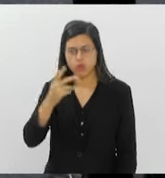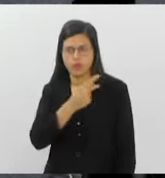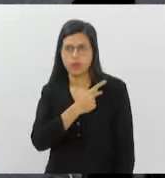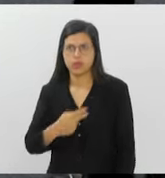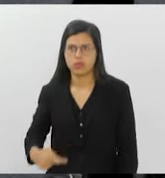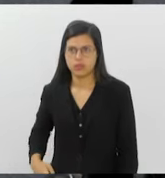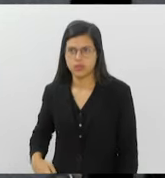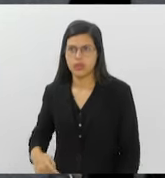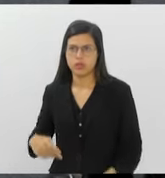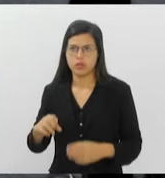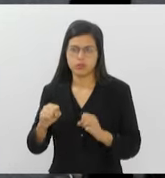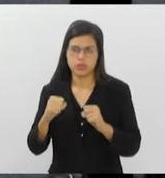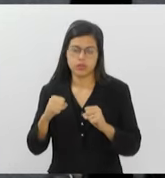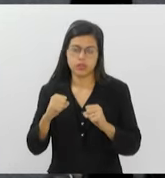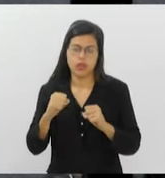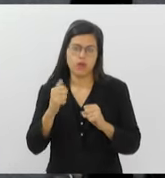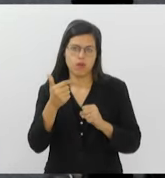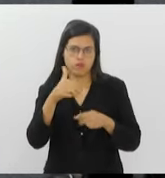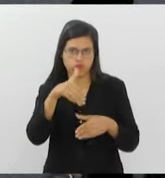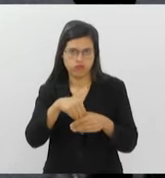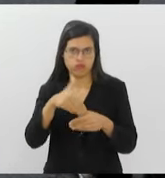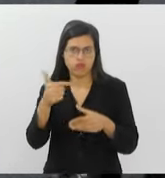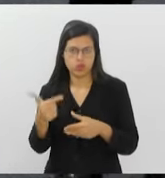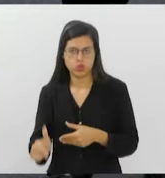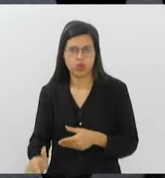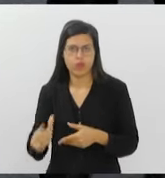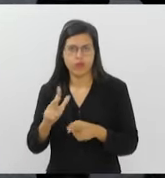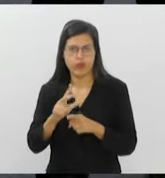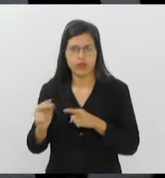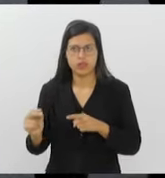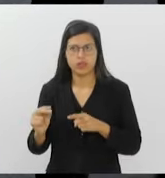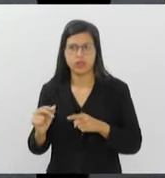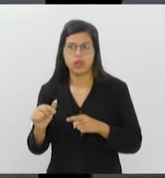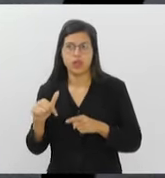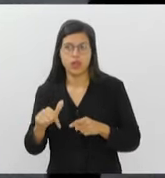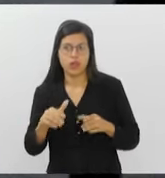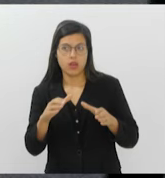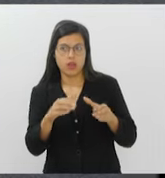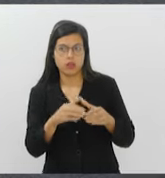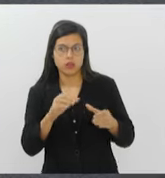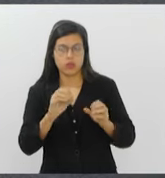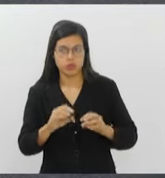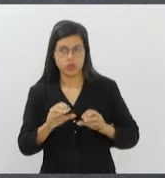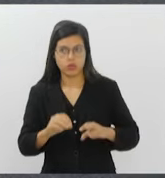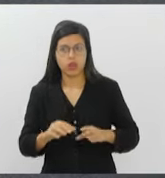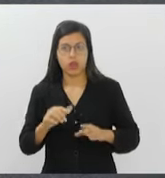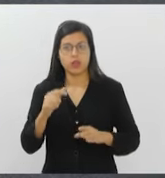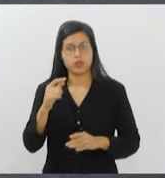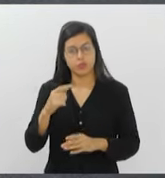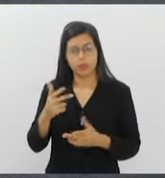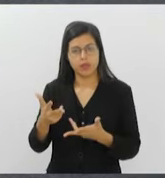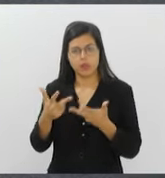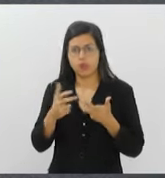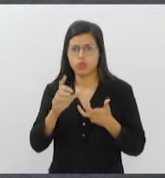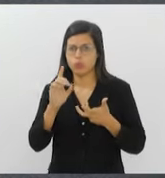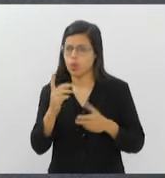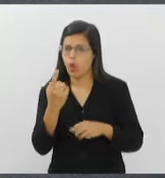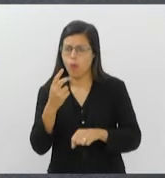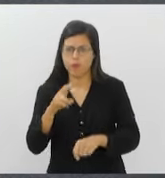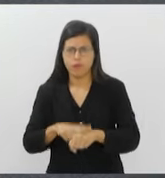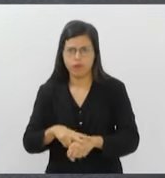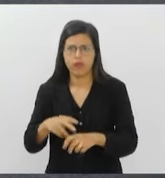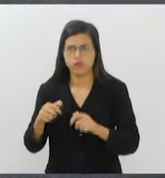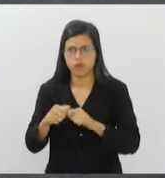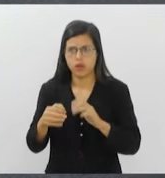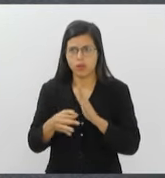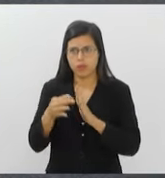Apresentou um projeto. Na Comissão de Constituição e Justiça, a gente entendeu que a recondução tinha que se dar só uma vez. Fez um parecer. O deputado